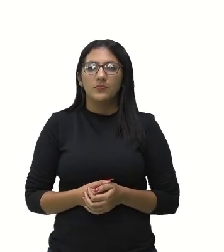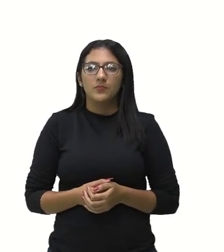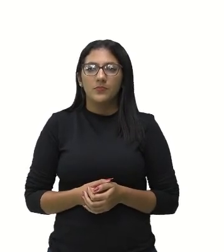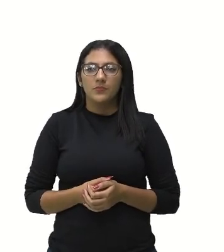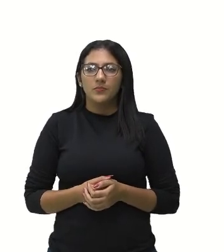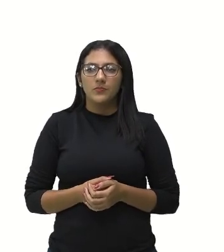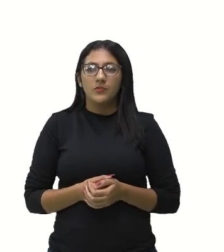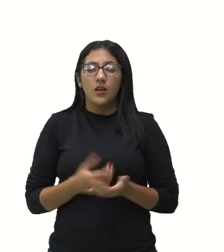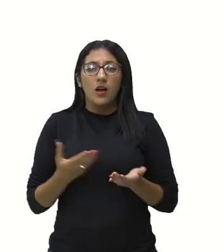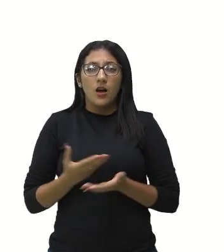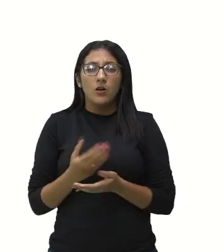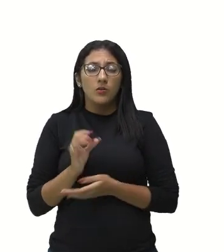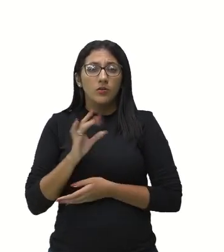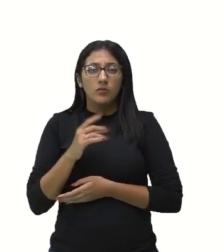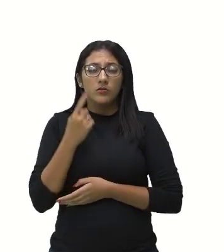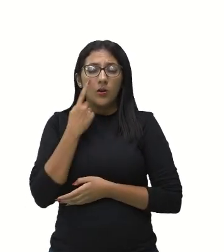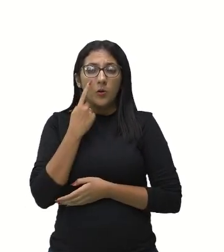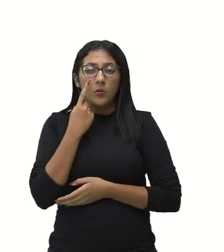basta a gente fazer